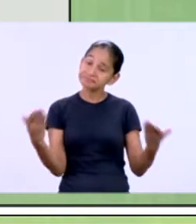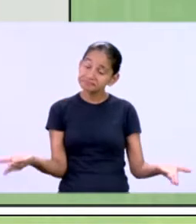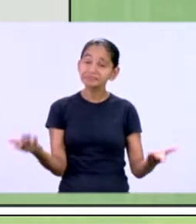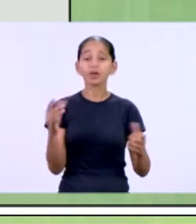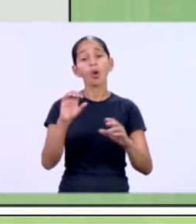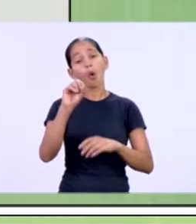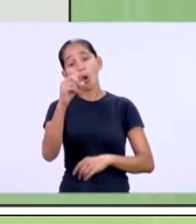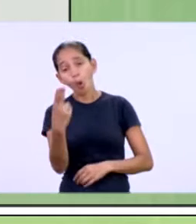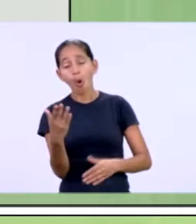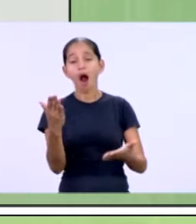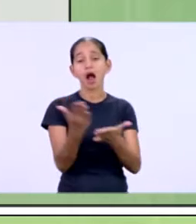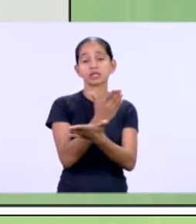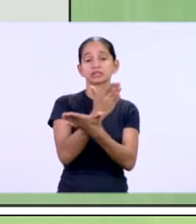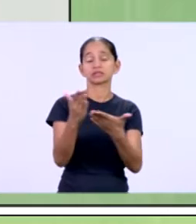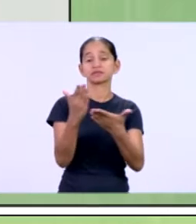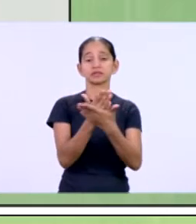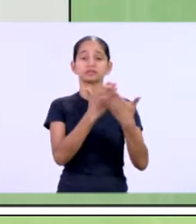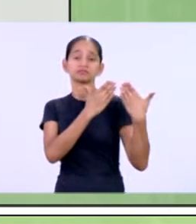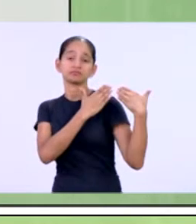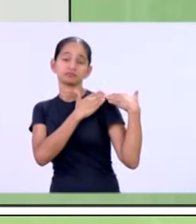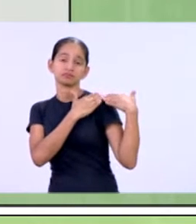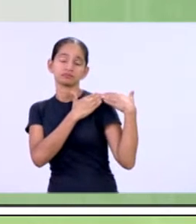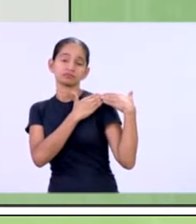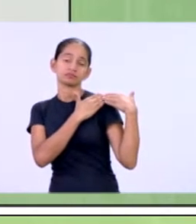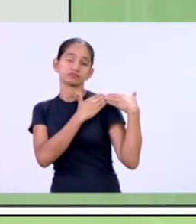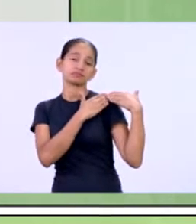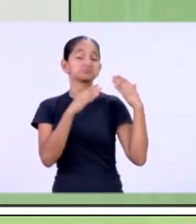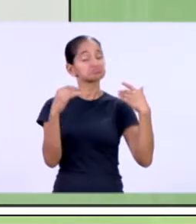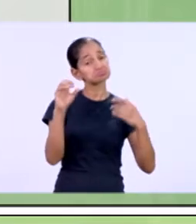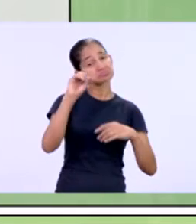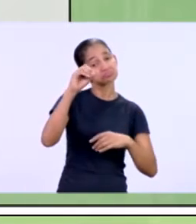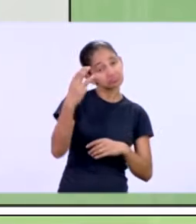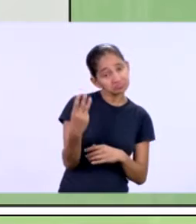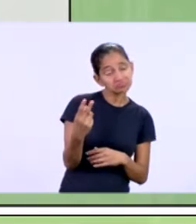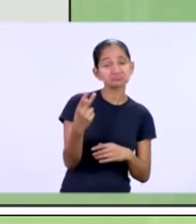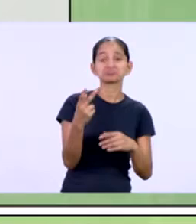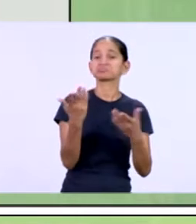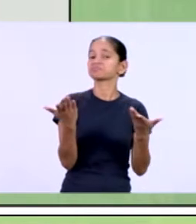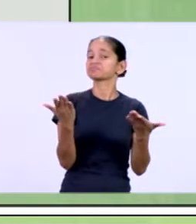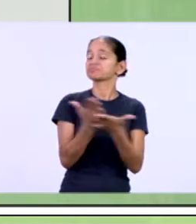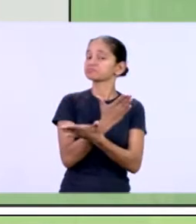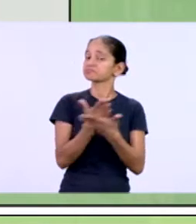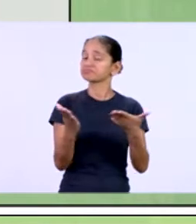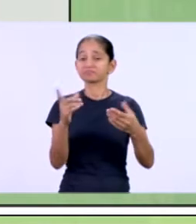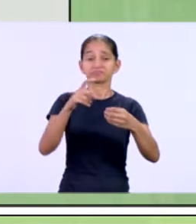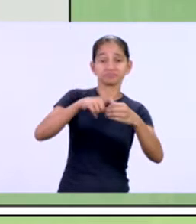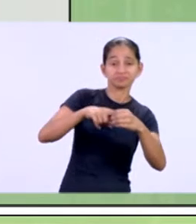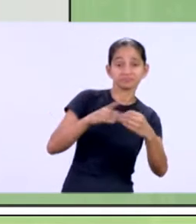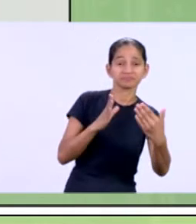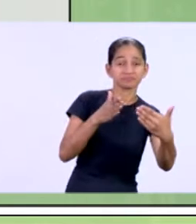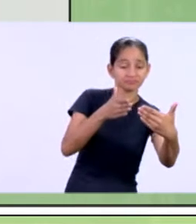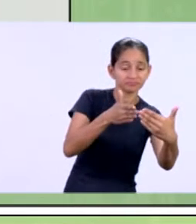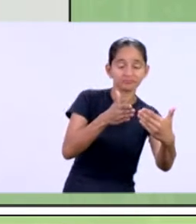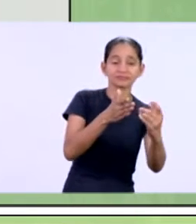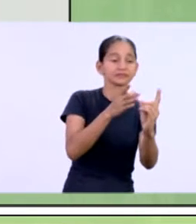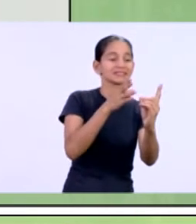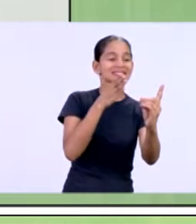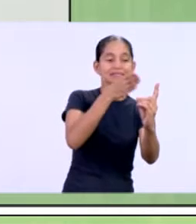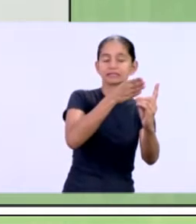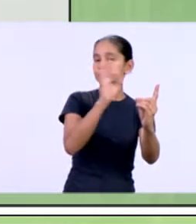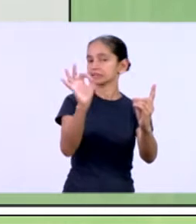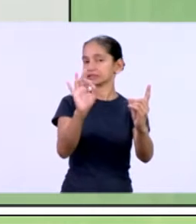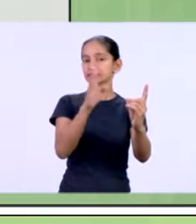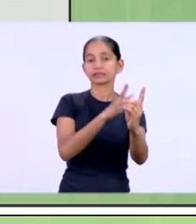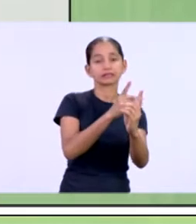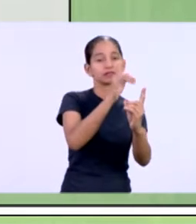um responsável. O responsável é aquele terceiro que, apesar de não ter uma relação direta, ele responde porque é